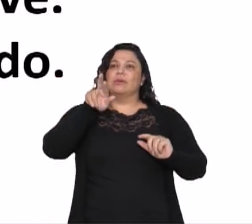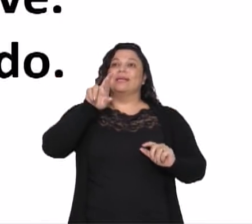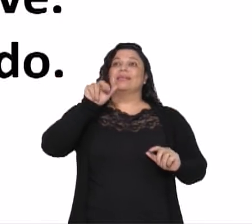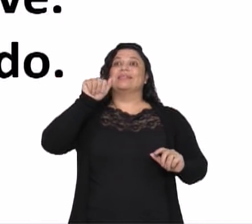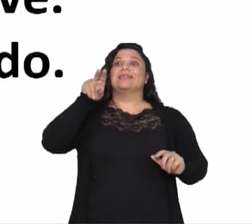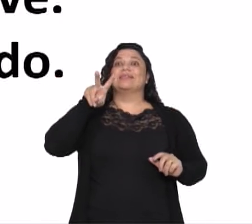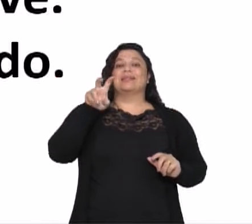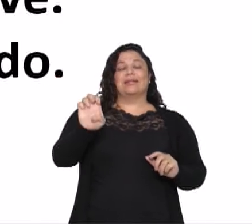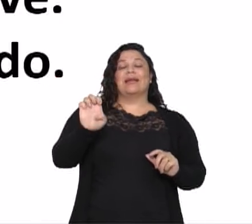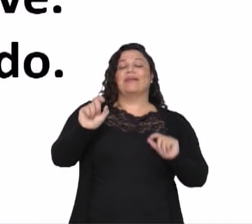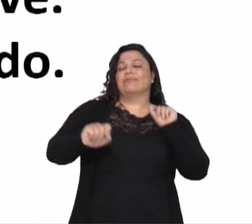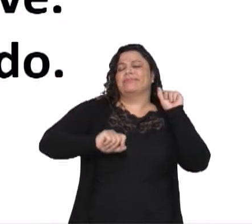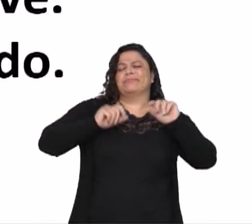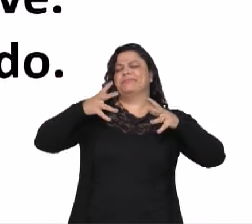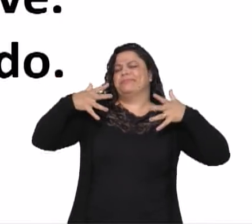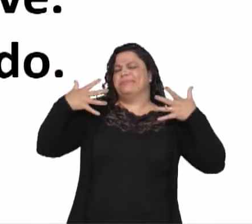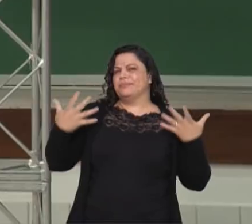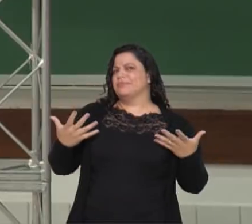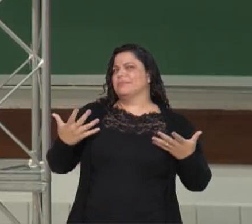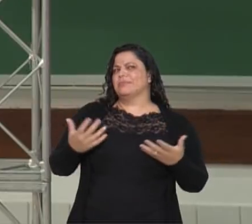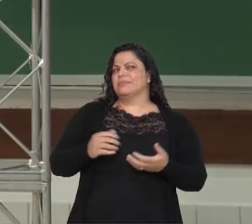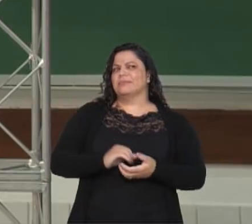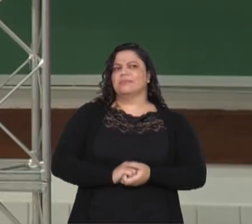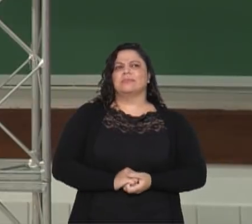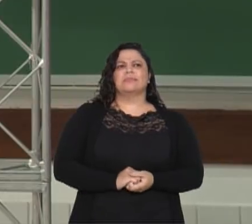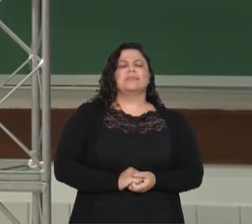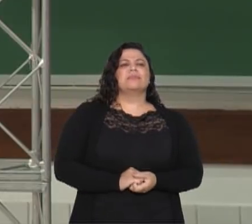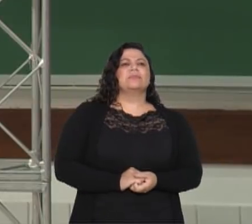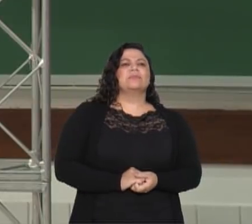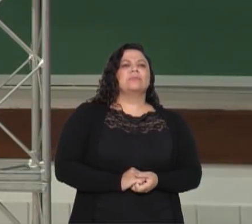ver o que é um som mais grave.